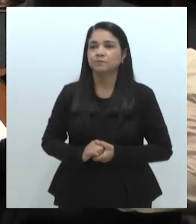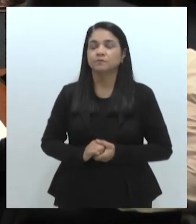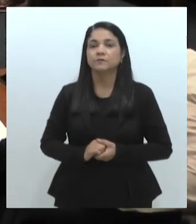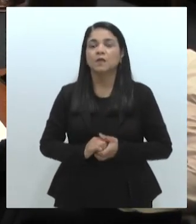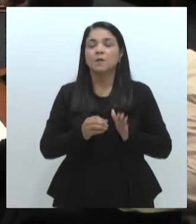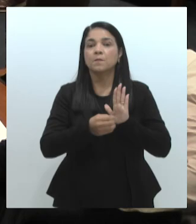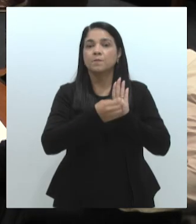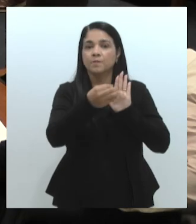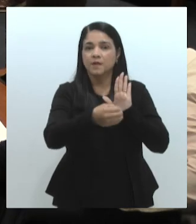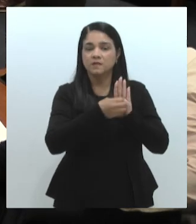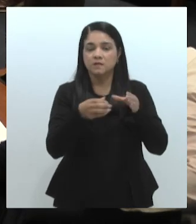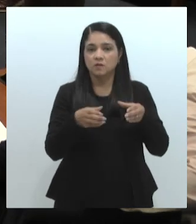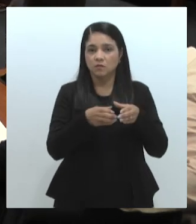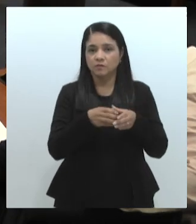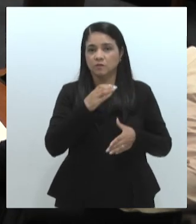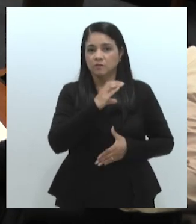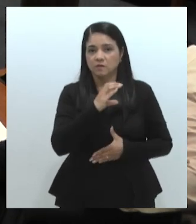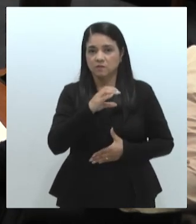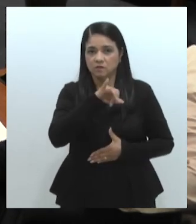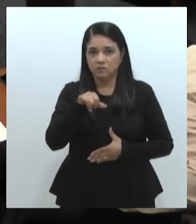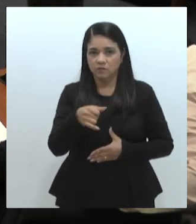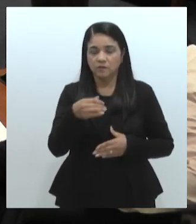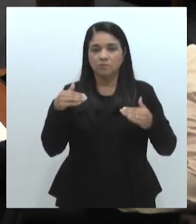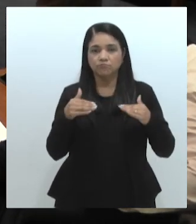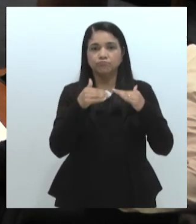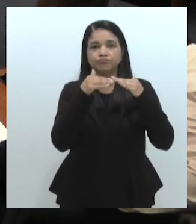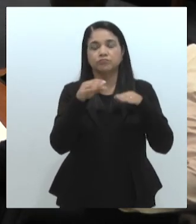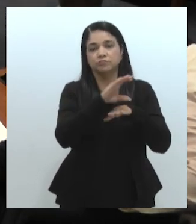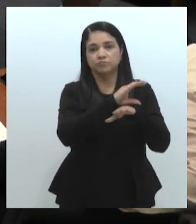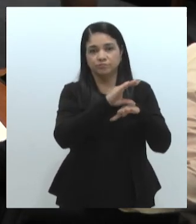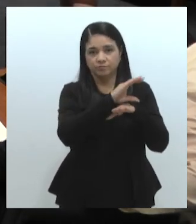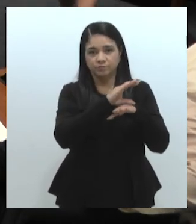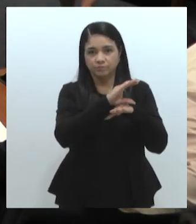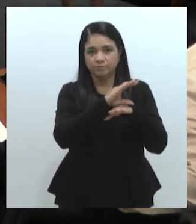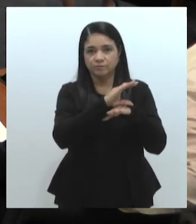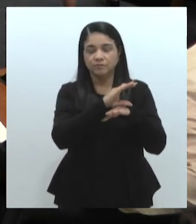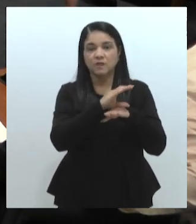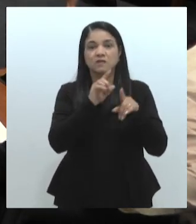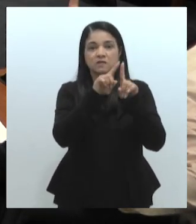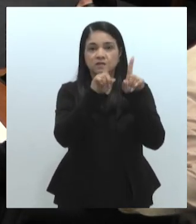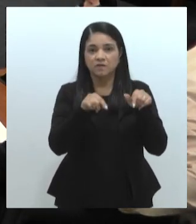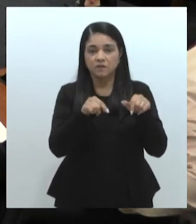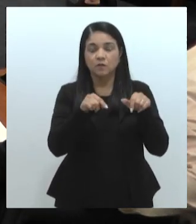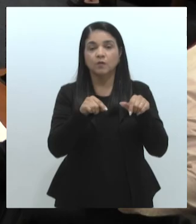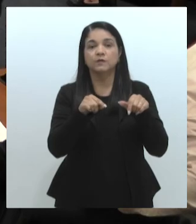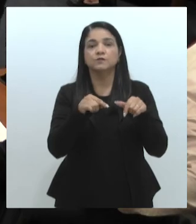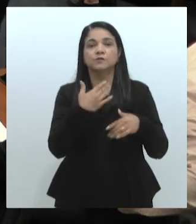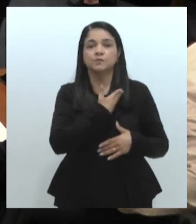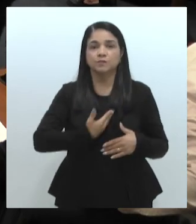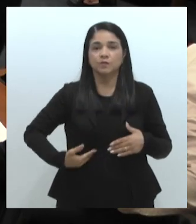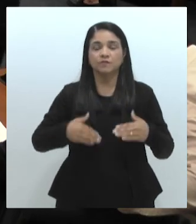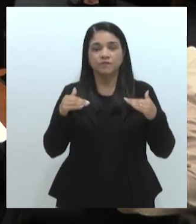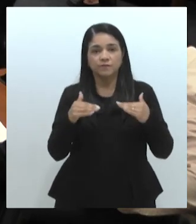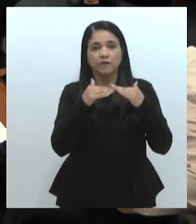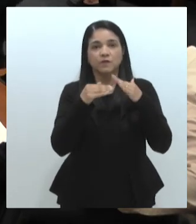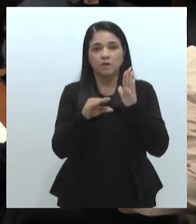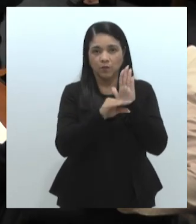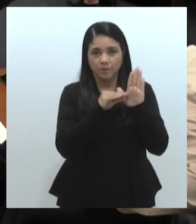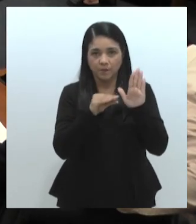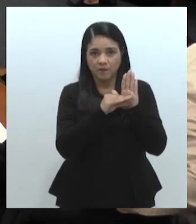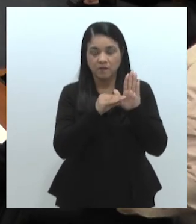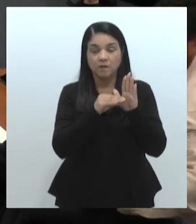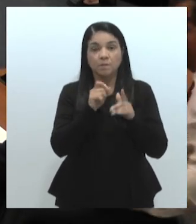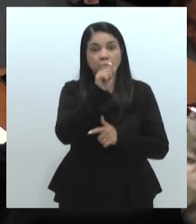Pareceres das comissões de Constituição e Justiça pela constitucionalidade, de servidores públicos favorável com emendas,